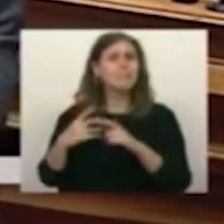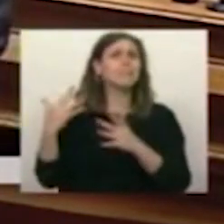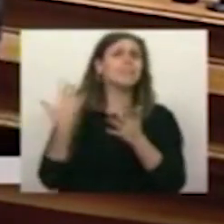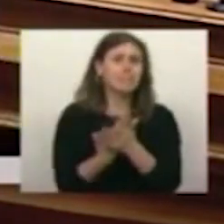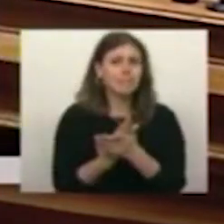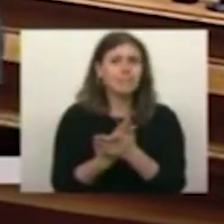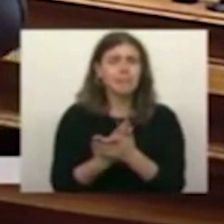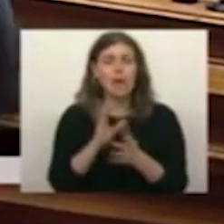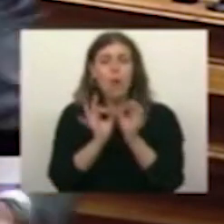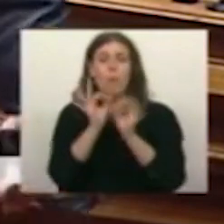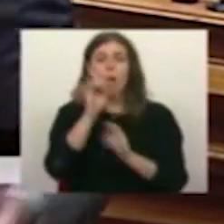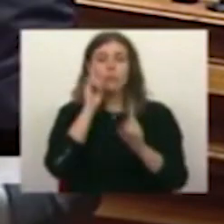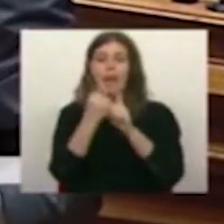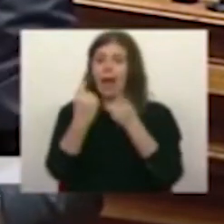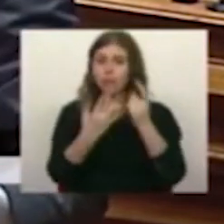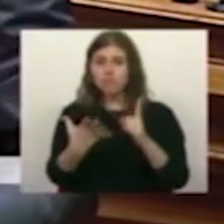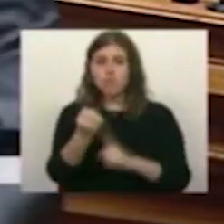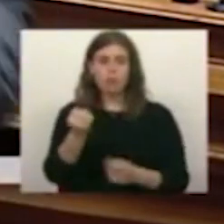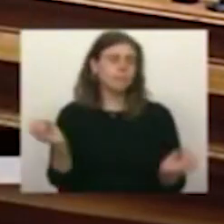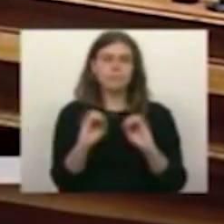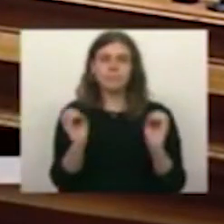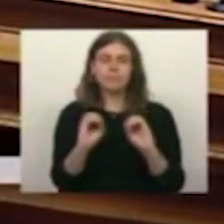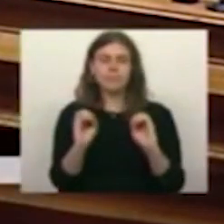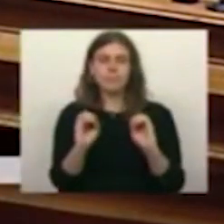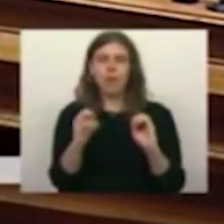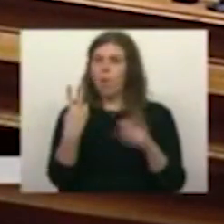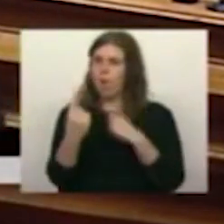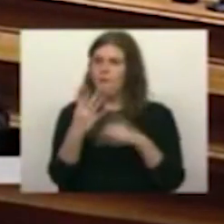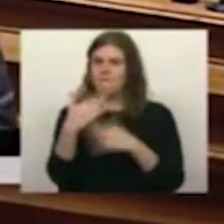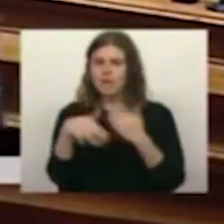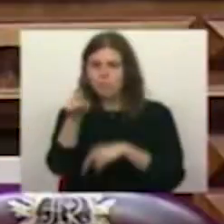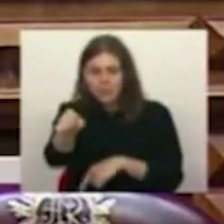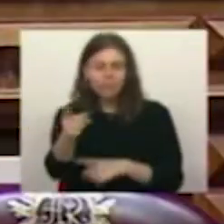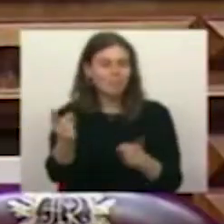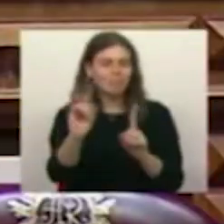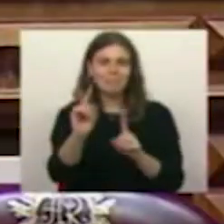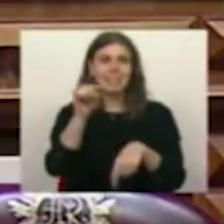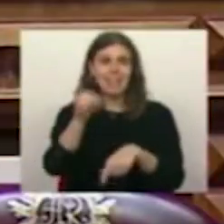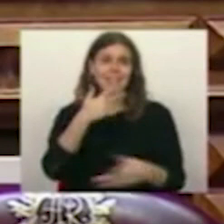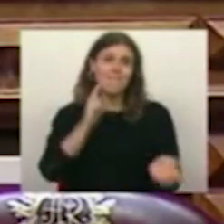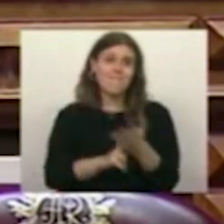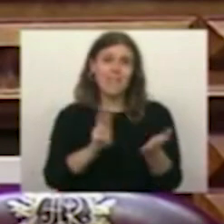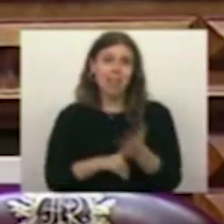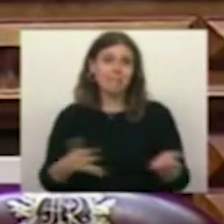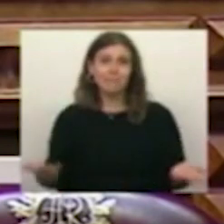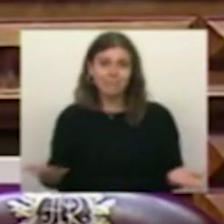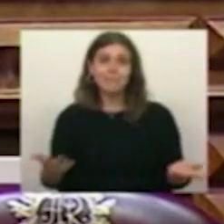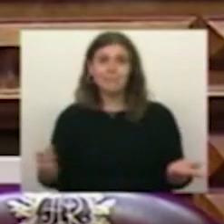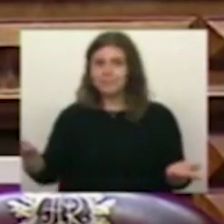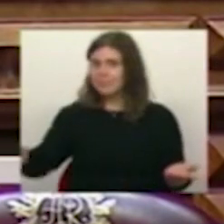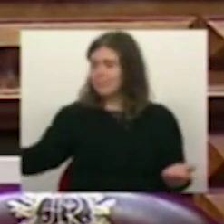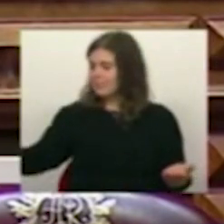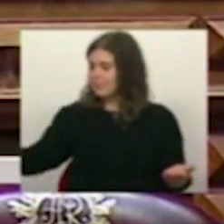foi capaz de contribuir para que algum deles se construísse ou que algum deles fosse feito por eles. E esta é a verdade dos factos.